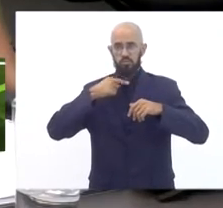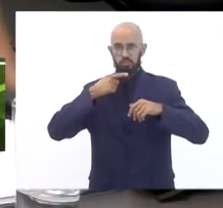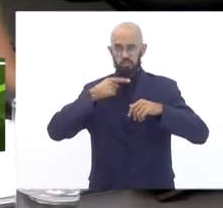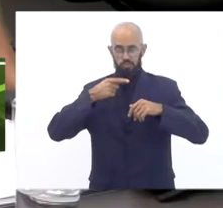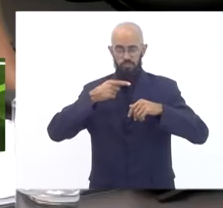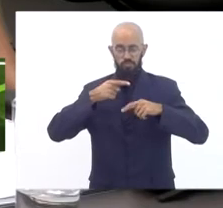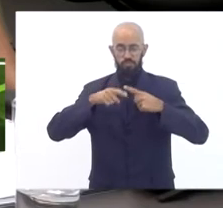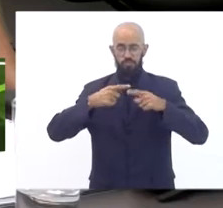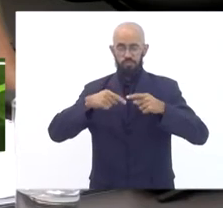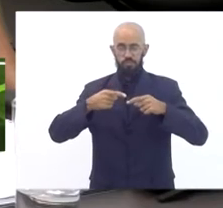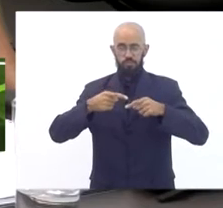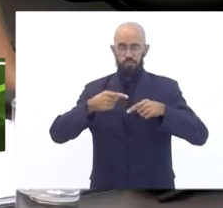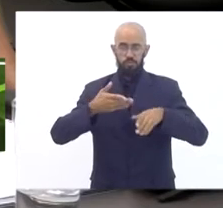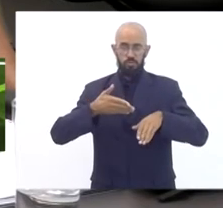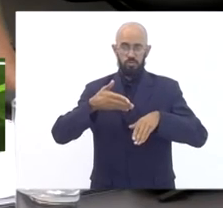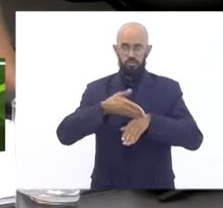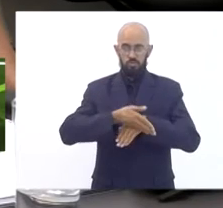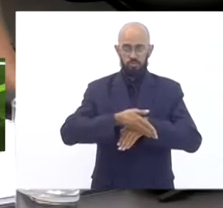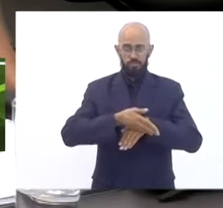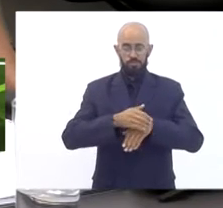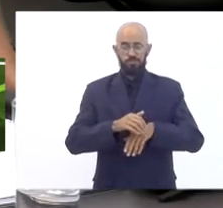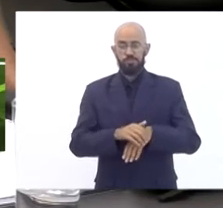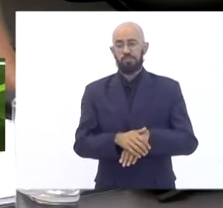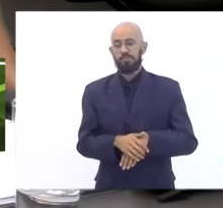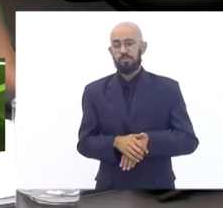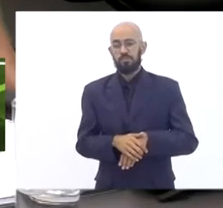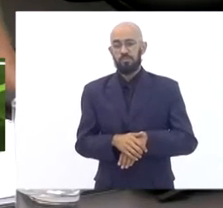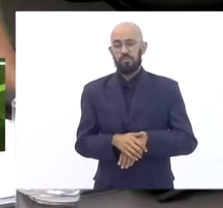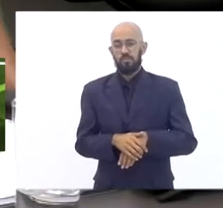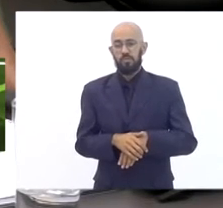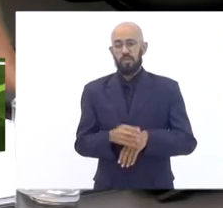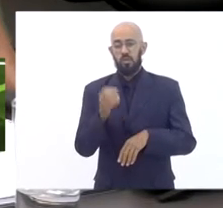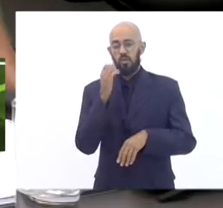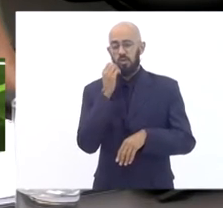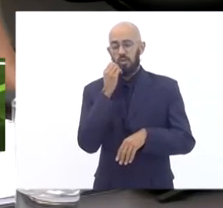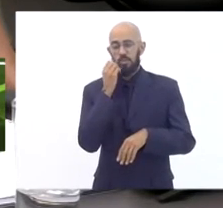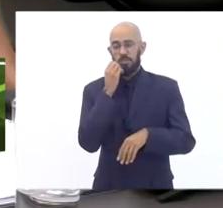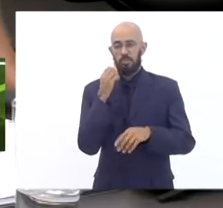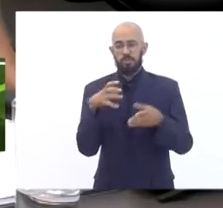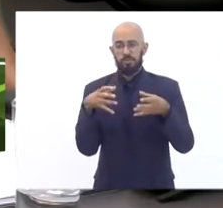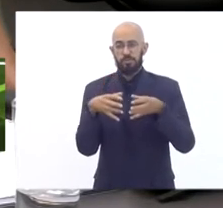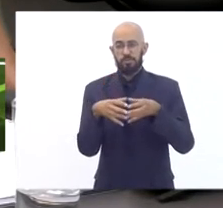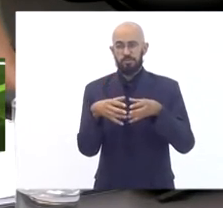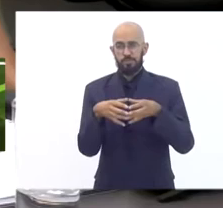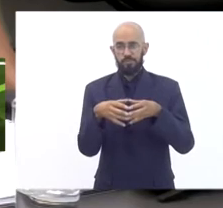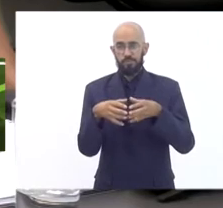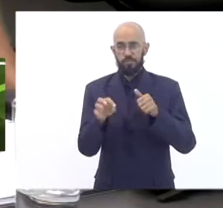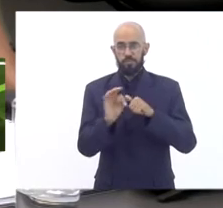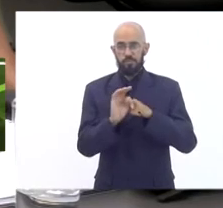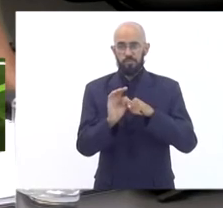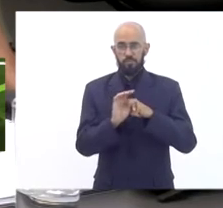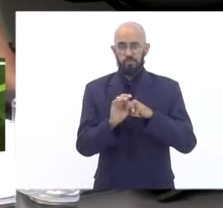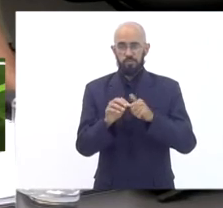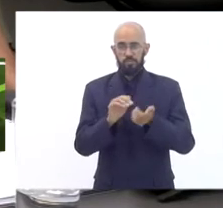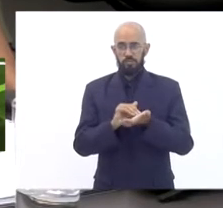ser alegado. Obviamente, a equipe técnica da secretaria tem trabalhado